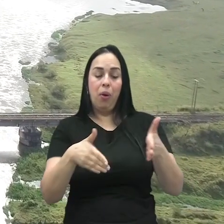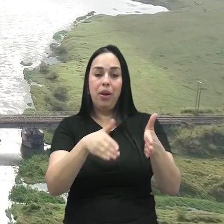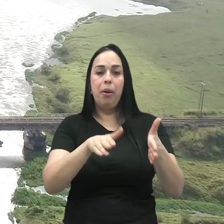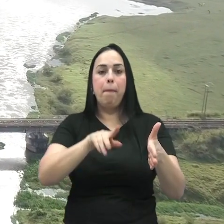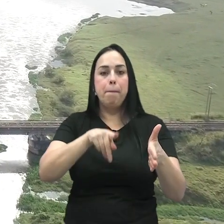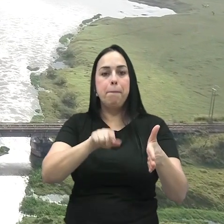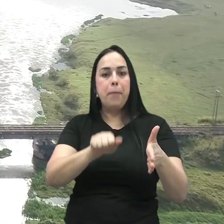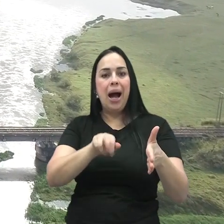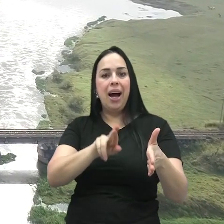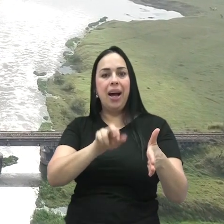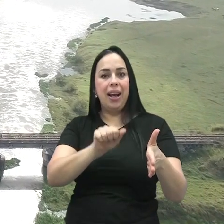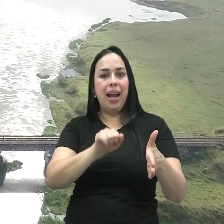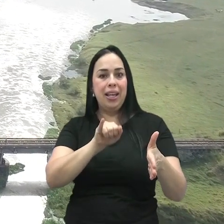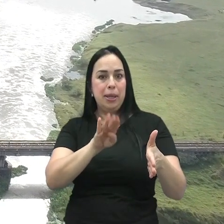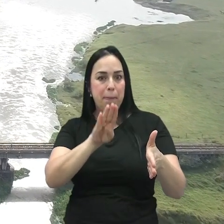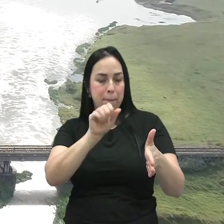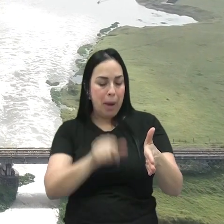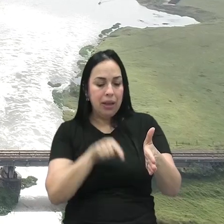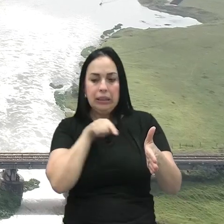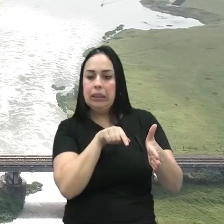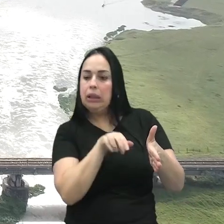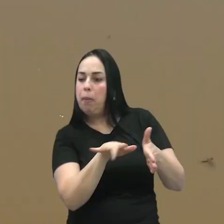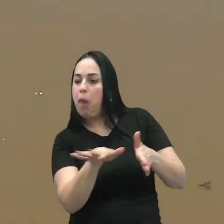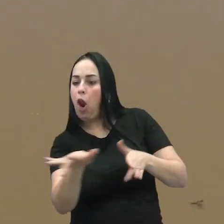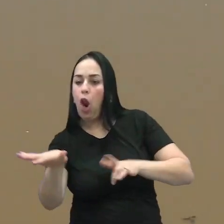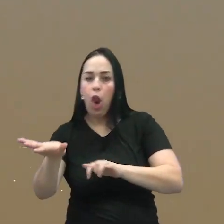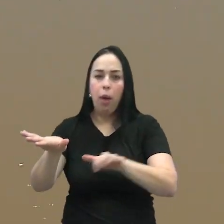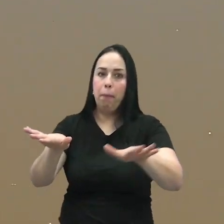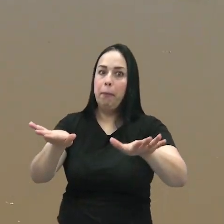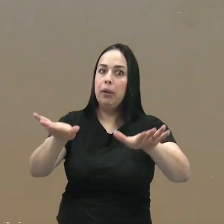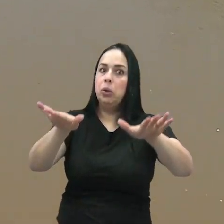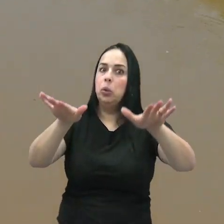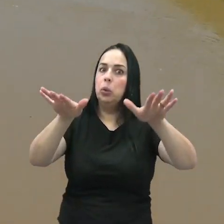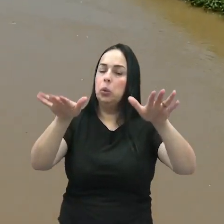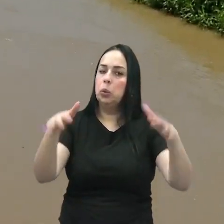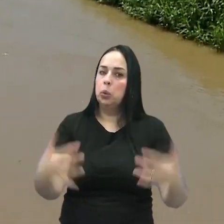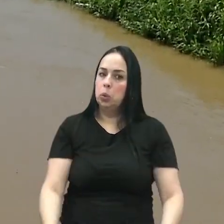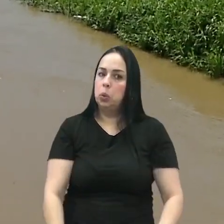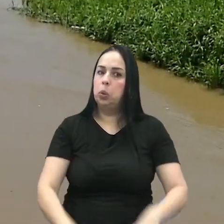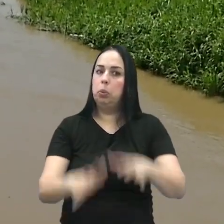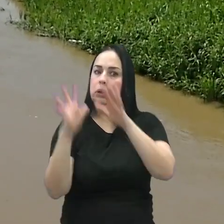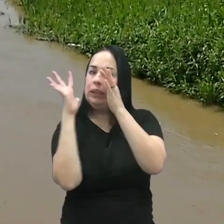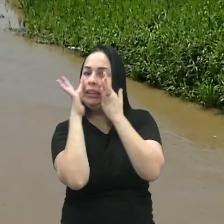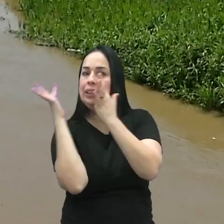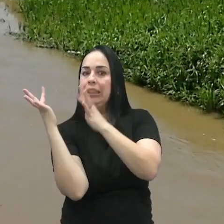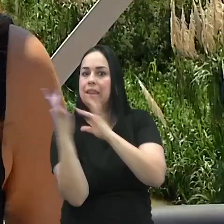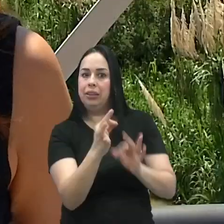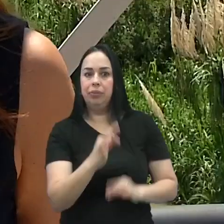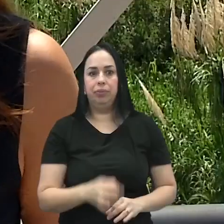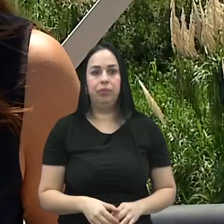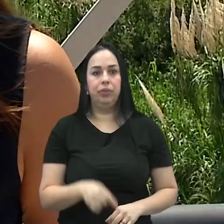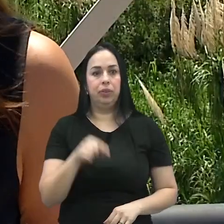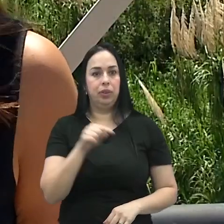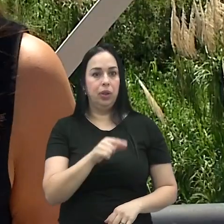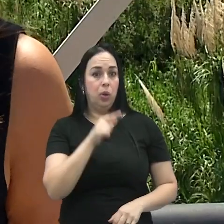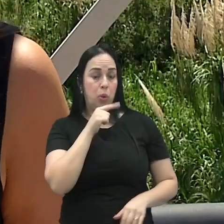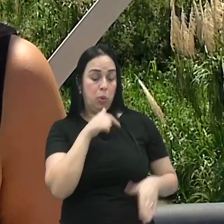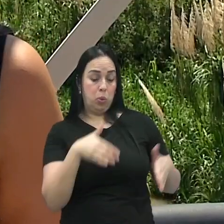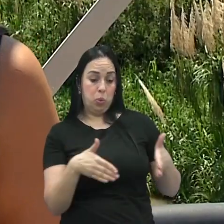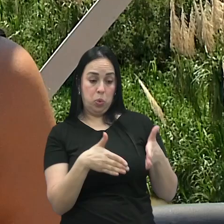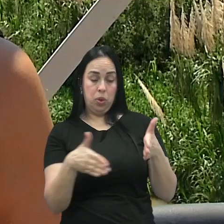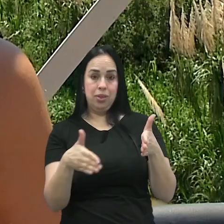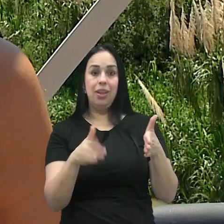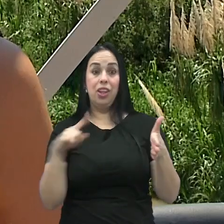que abastece milhões de pessoas da nossa região, enfrenta desafios que exigem atenção. O Rio Paraíba do Sul